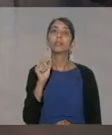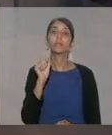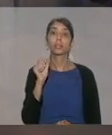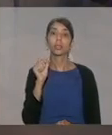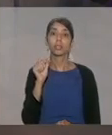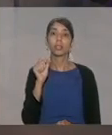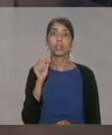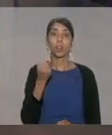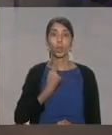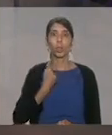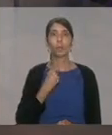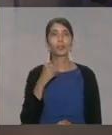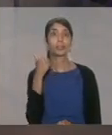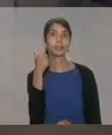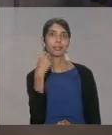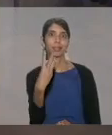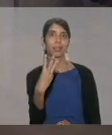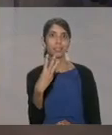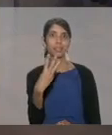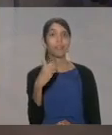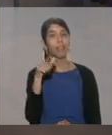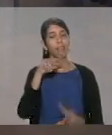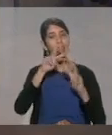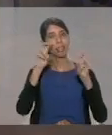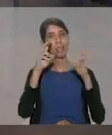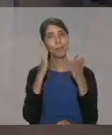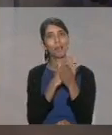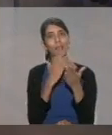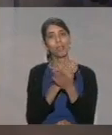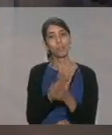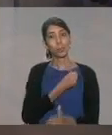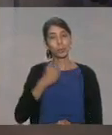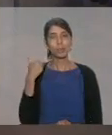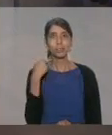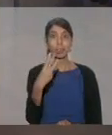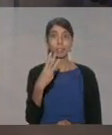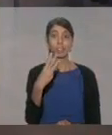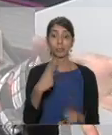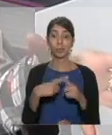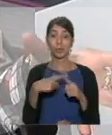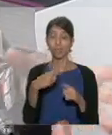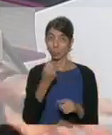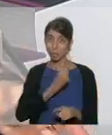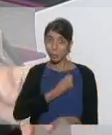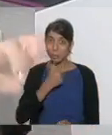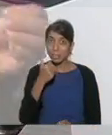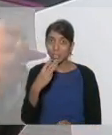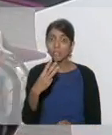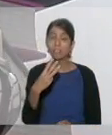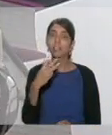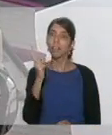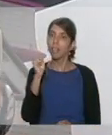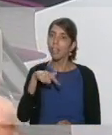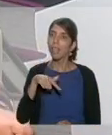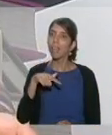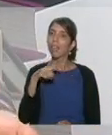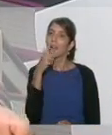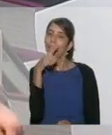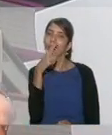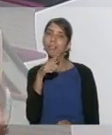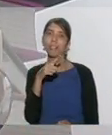torno do número, que é o 13, que é o título do livro. 13. Porque em cima desse número vai estar